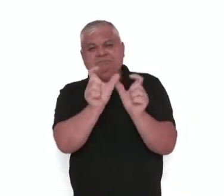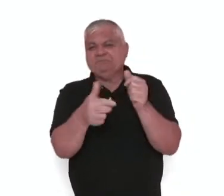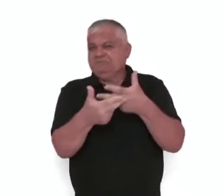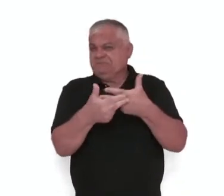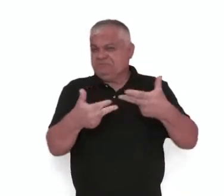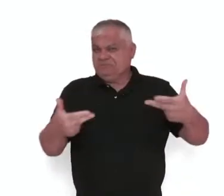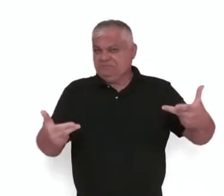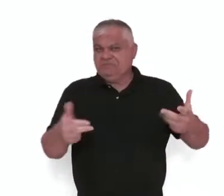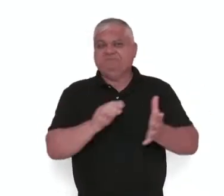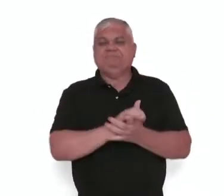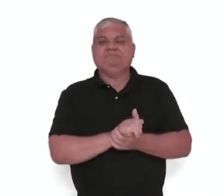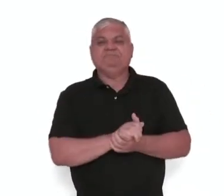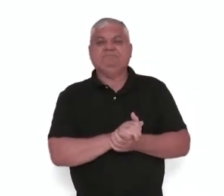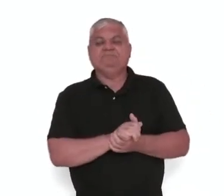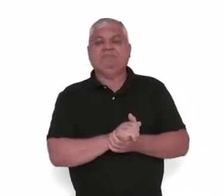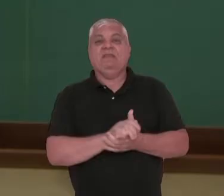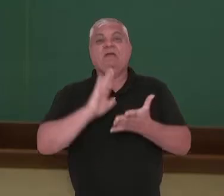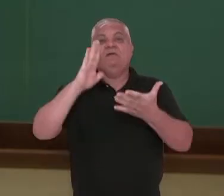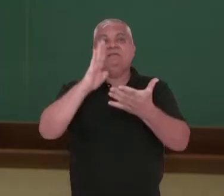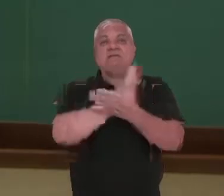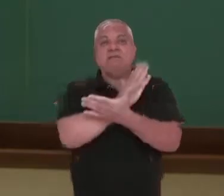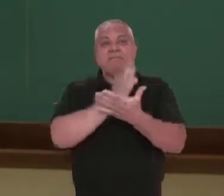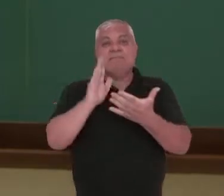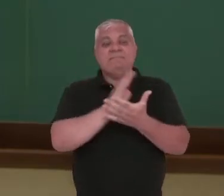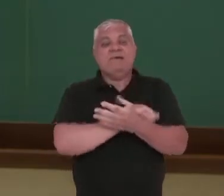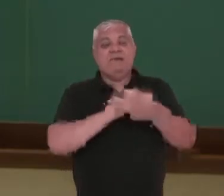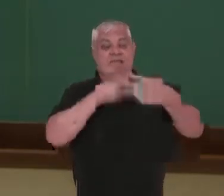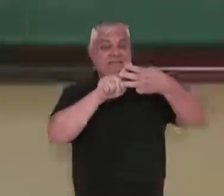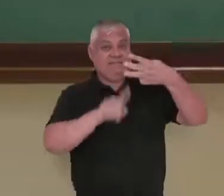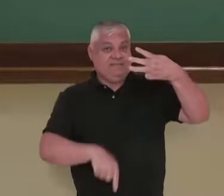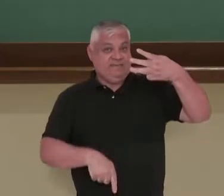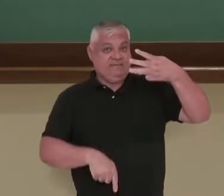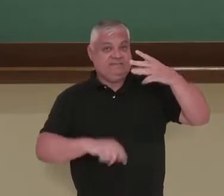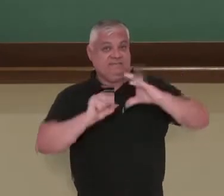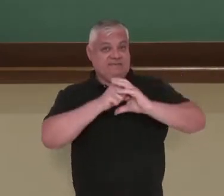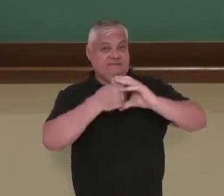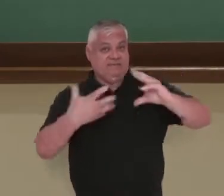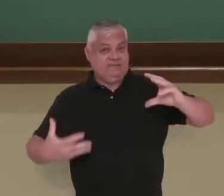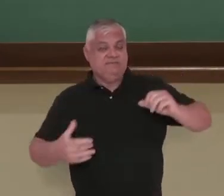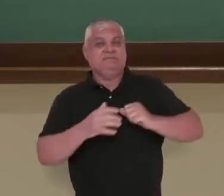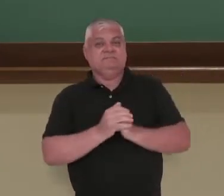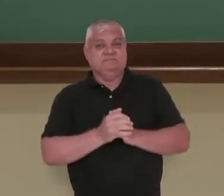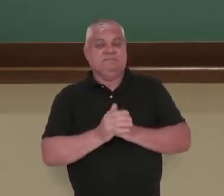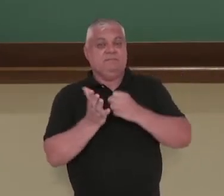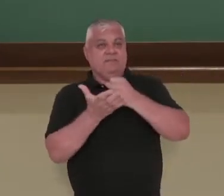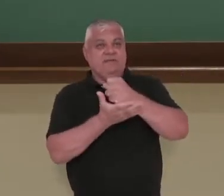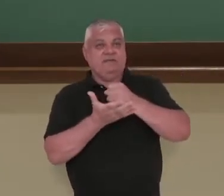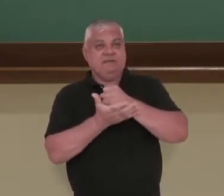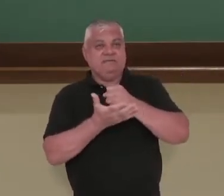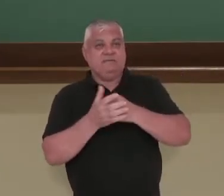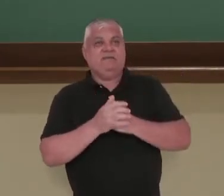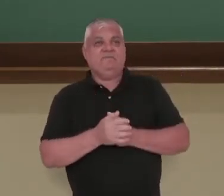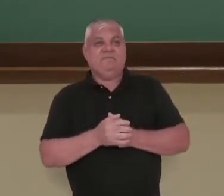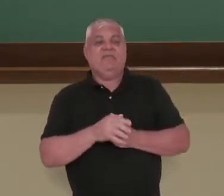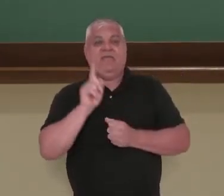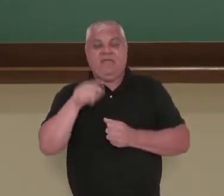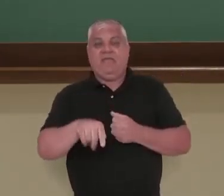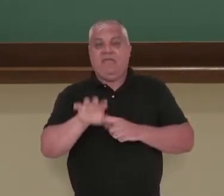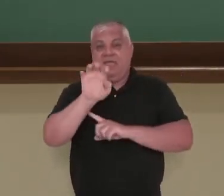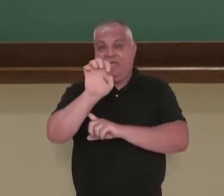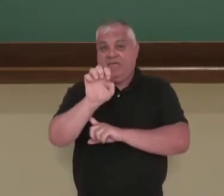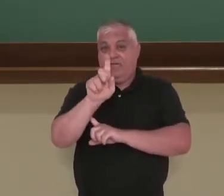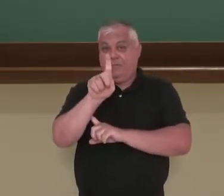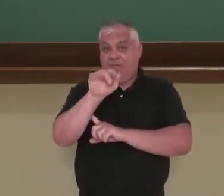outros. Dividem-se, então, em 3 características, né, básicas, categorias que são